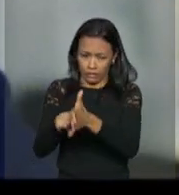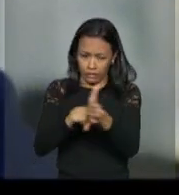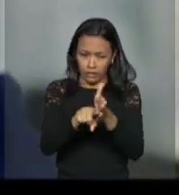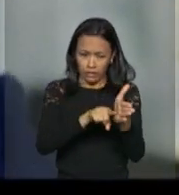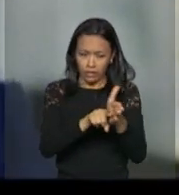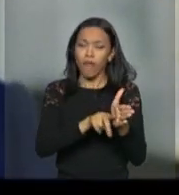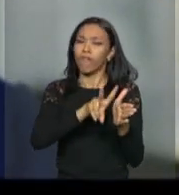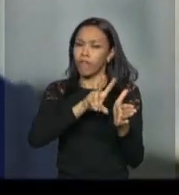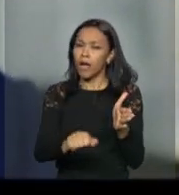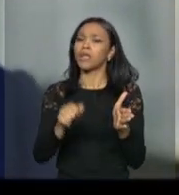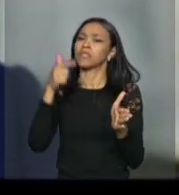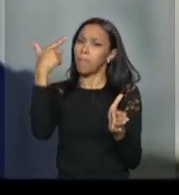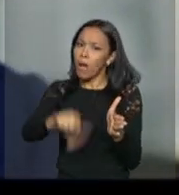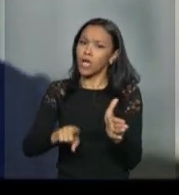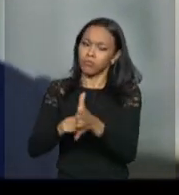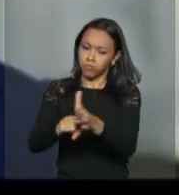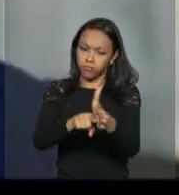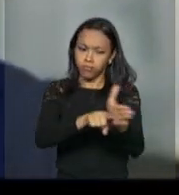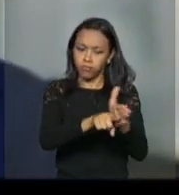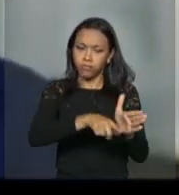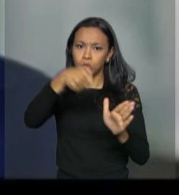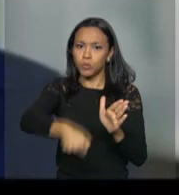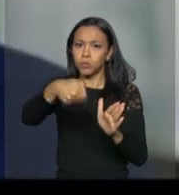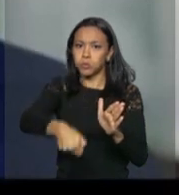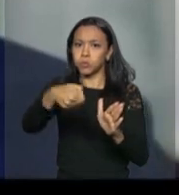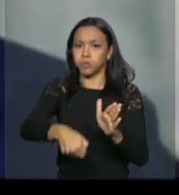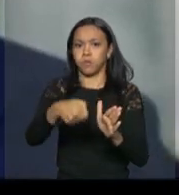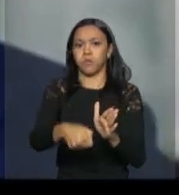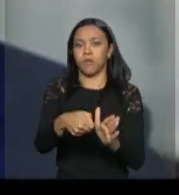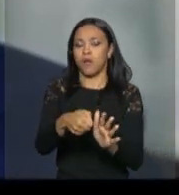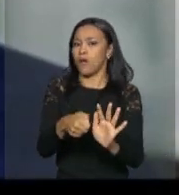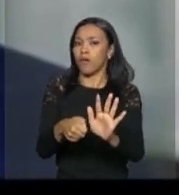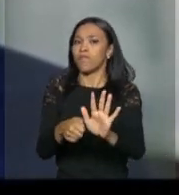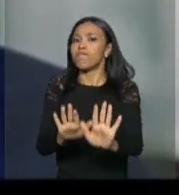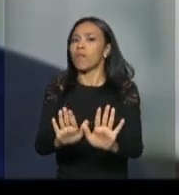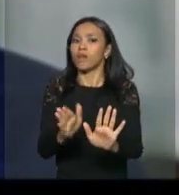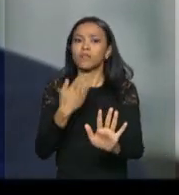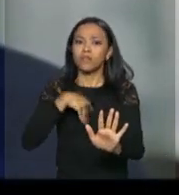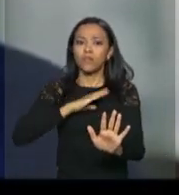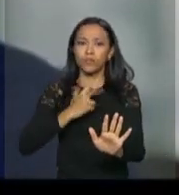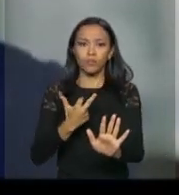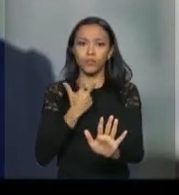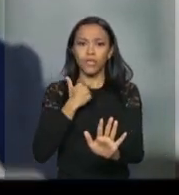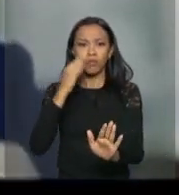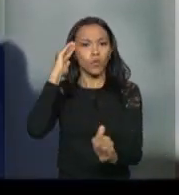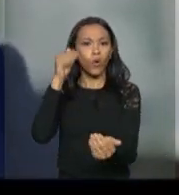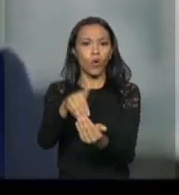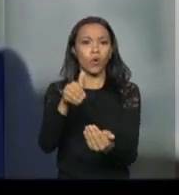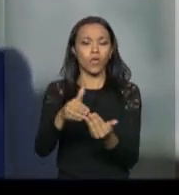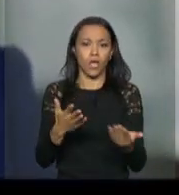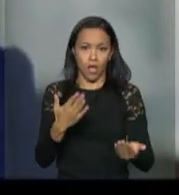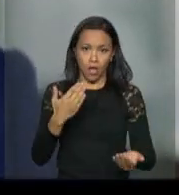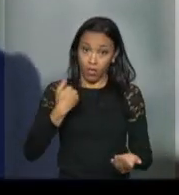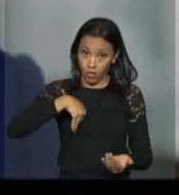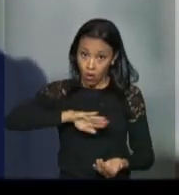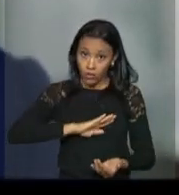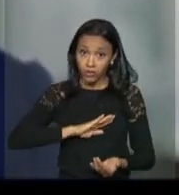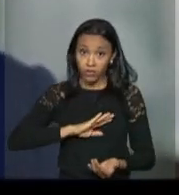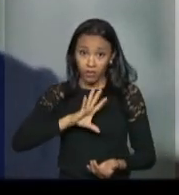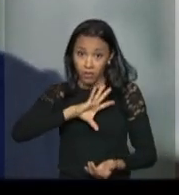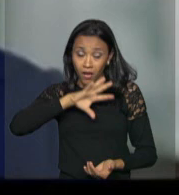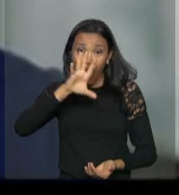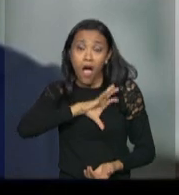deve e vai ser apurado com o máximo rigor. Mas não podemos permitir, como brasileiros que amam